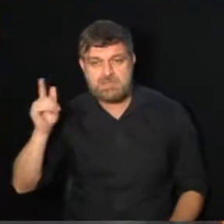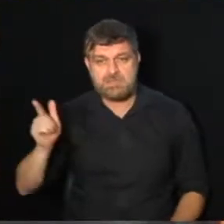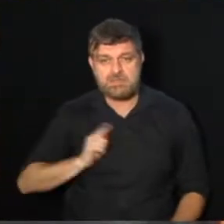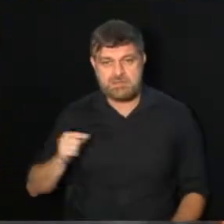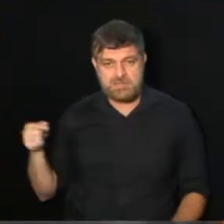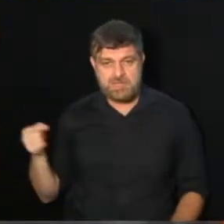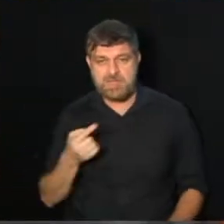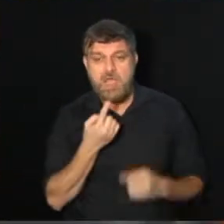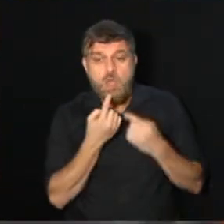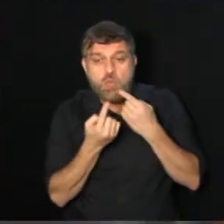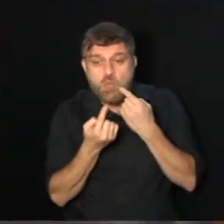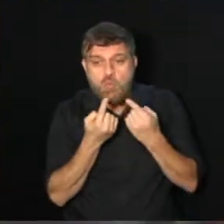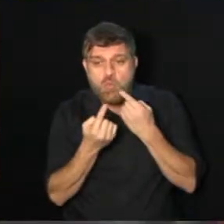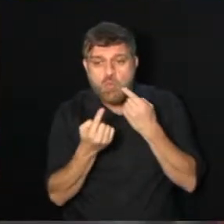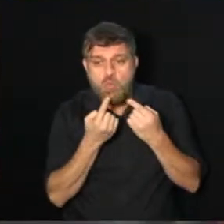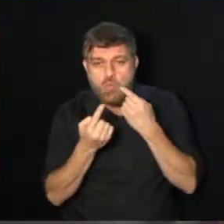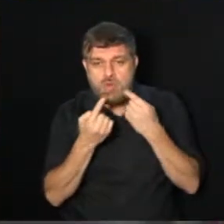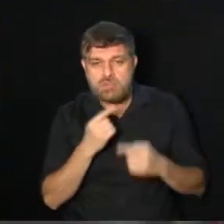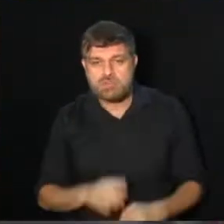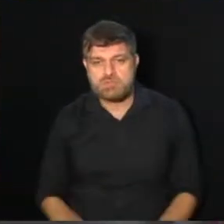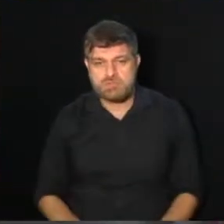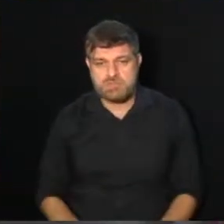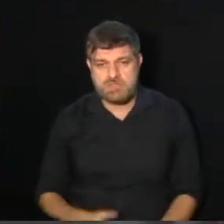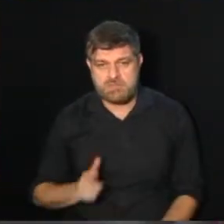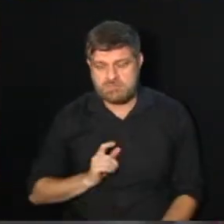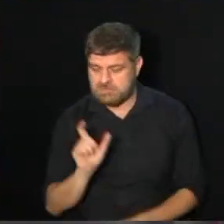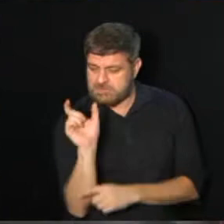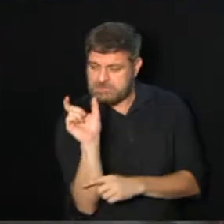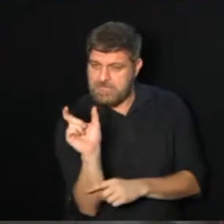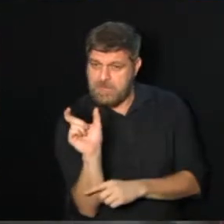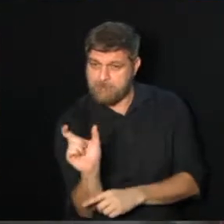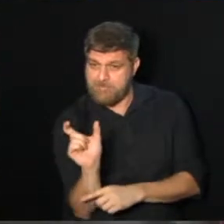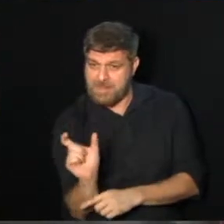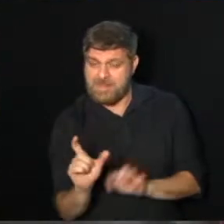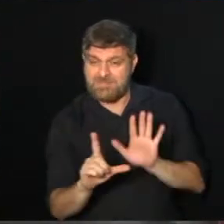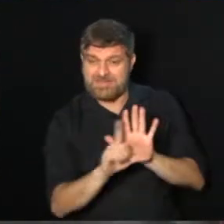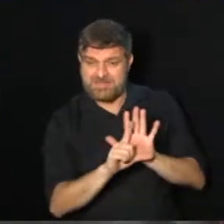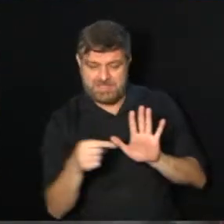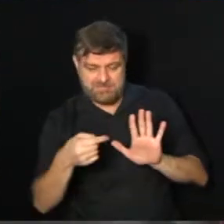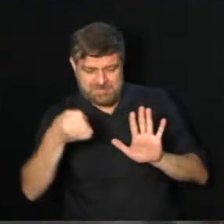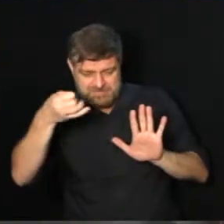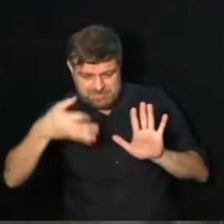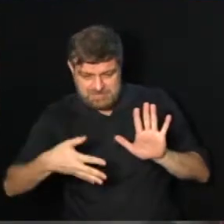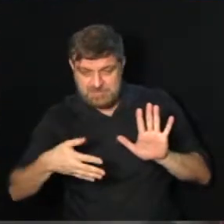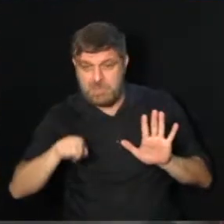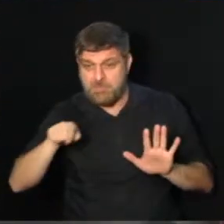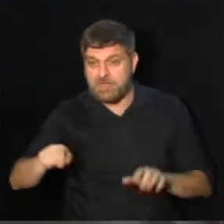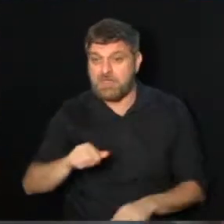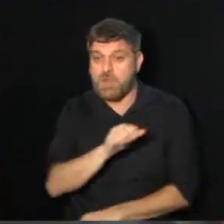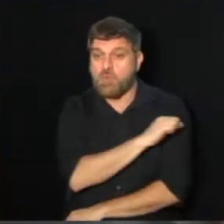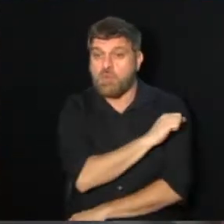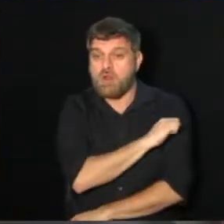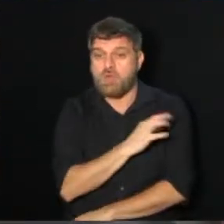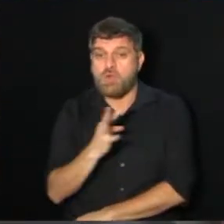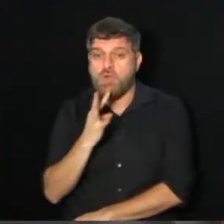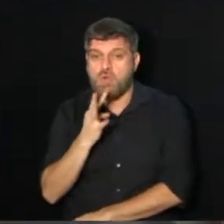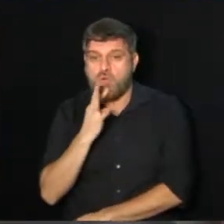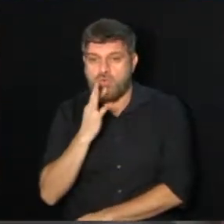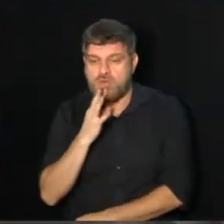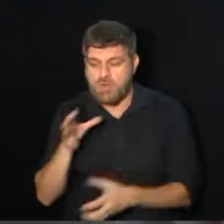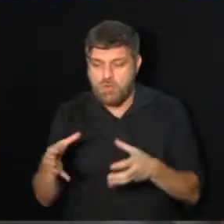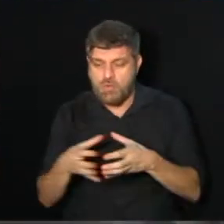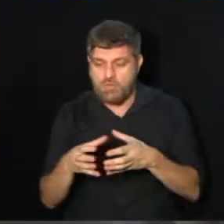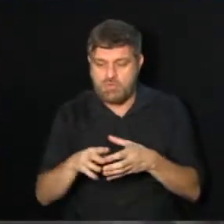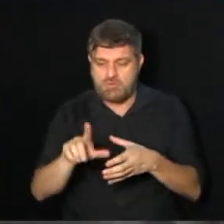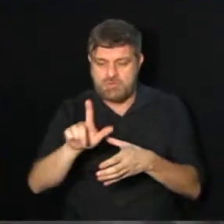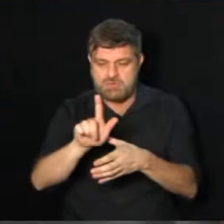um diálogo integral dessas palavras-chave que estão na lei, para que os alunos conheçam, então, os gremistas,